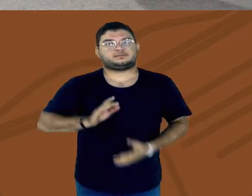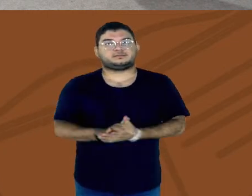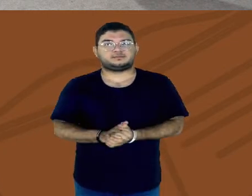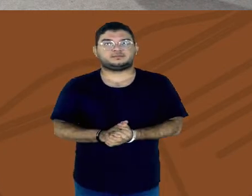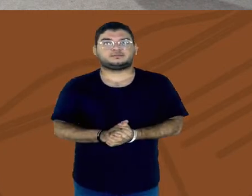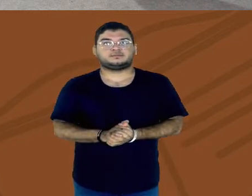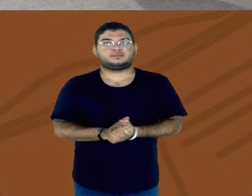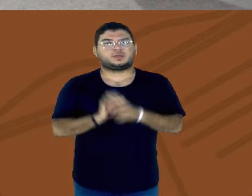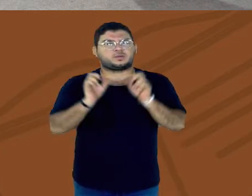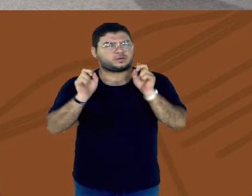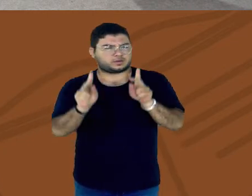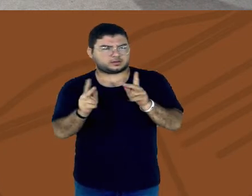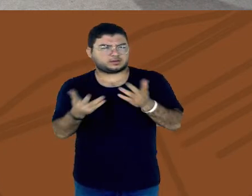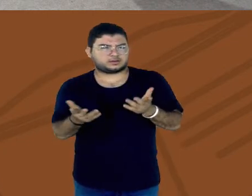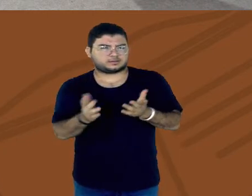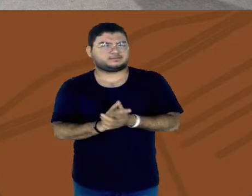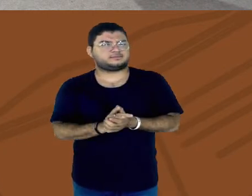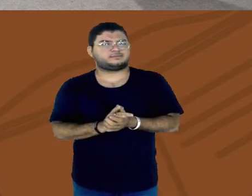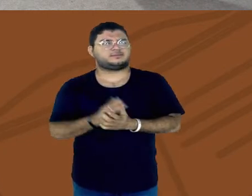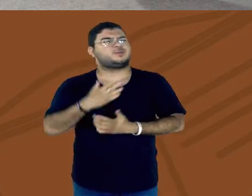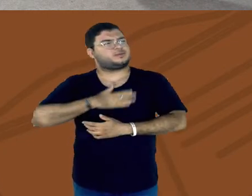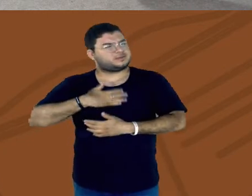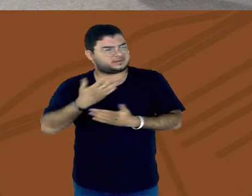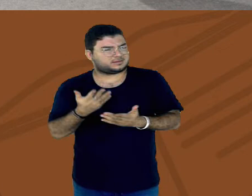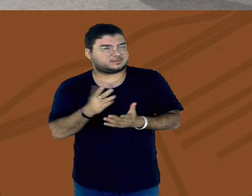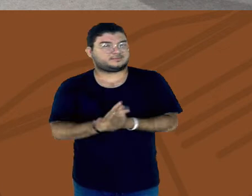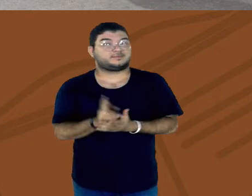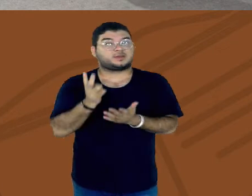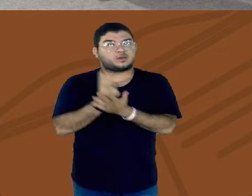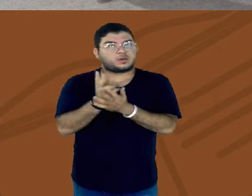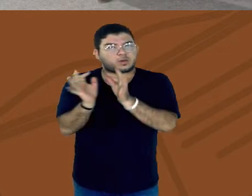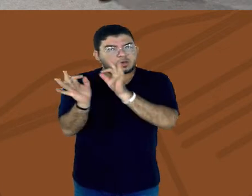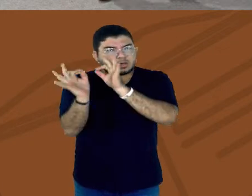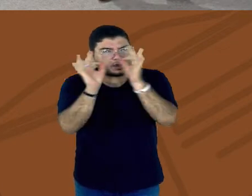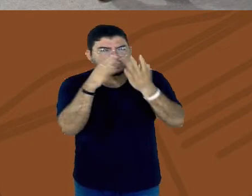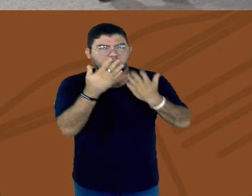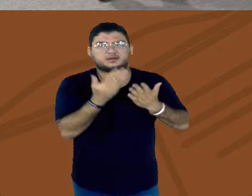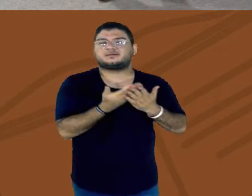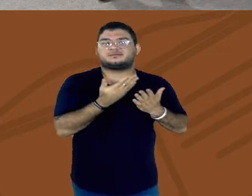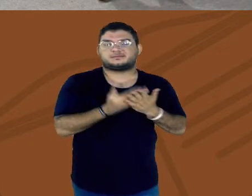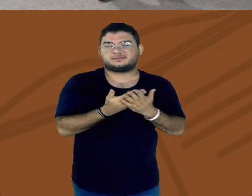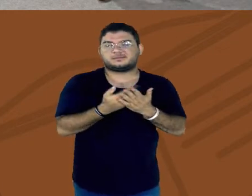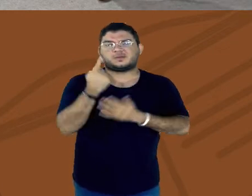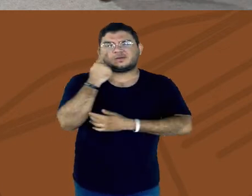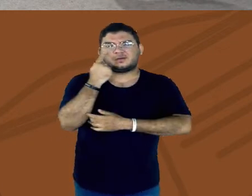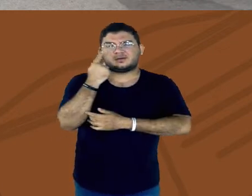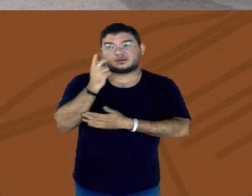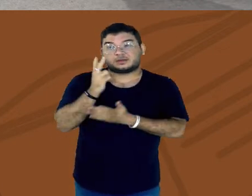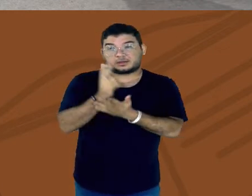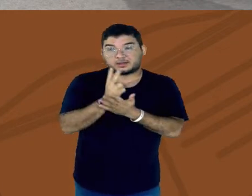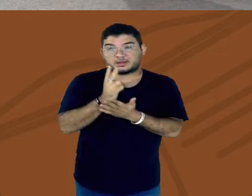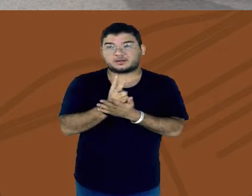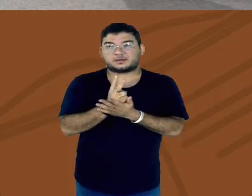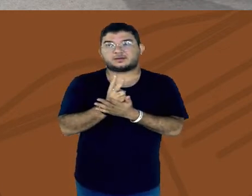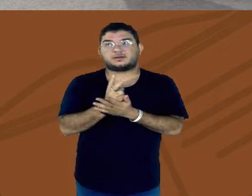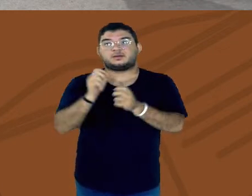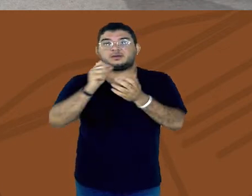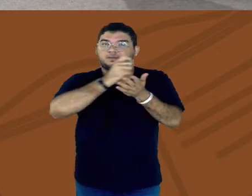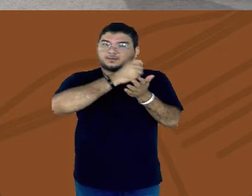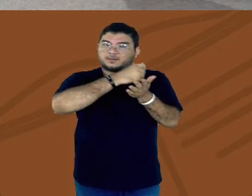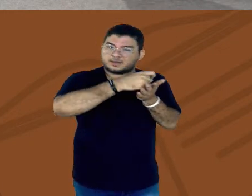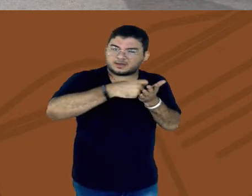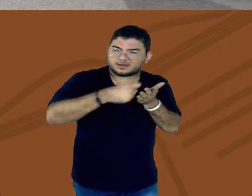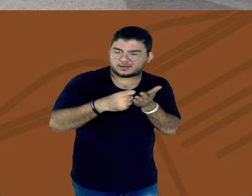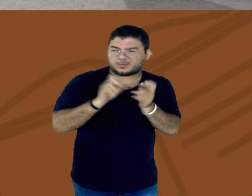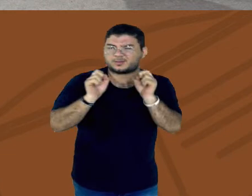exócrina. Ok, professor, estou gostando. Continue observando a aula com bastante atenção, sempre que possível fazendo anotações,